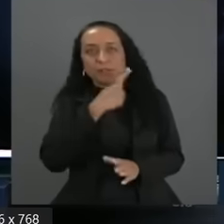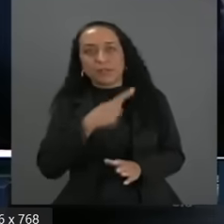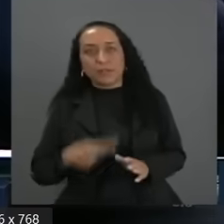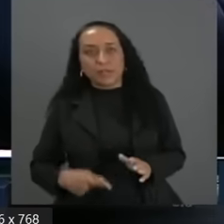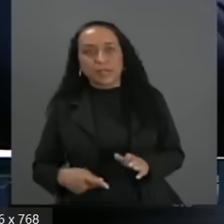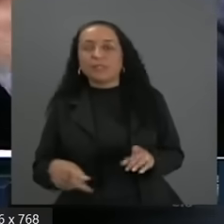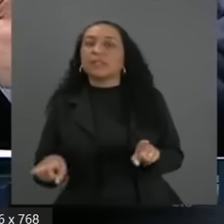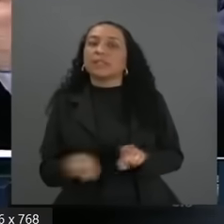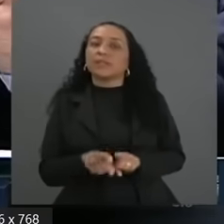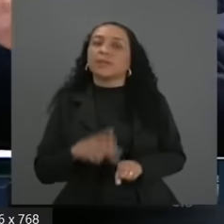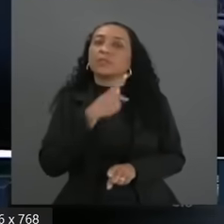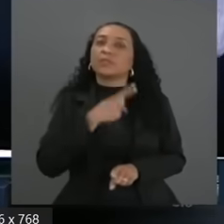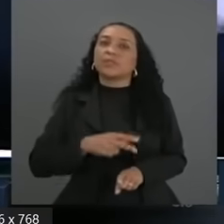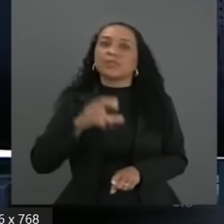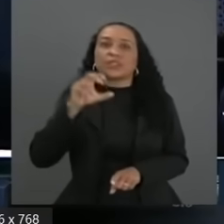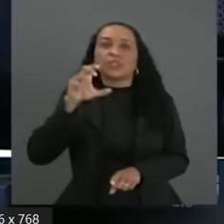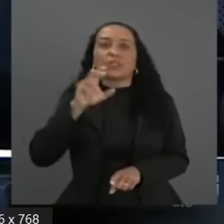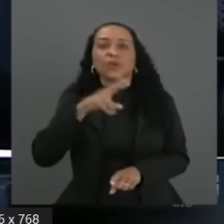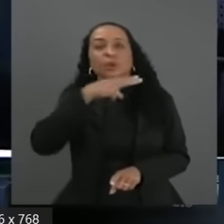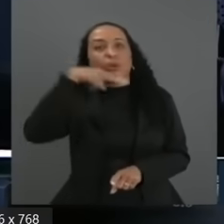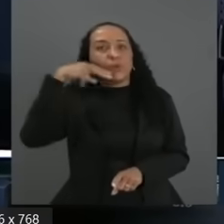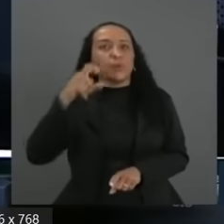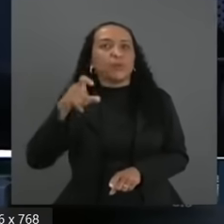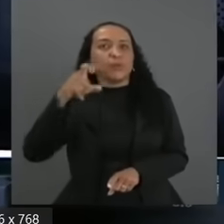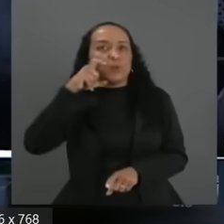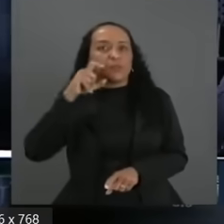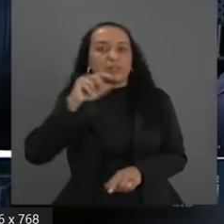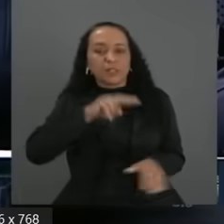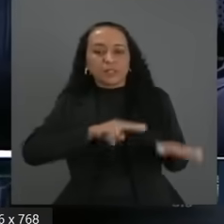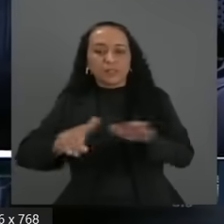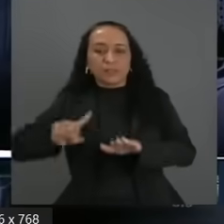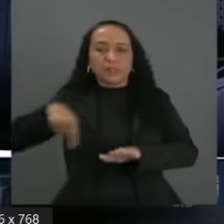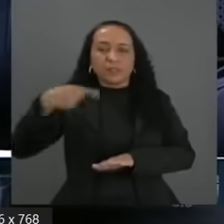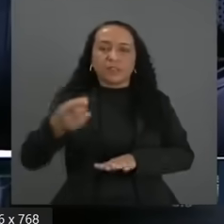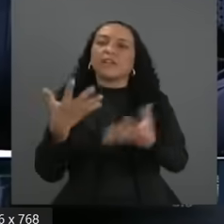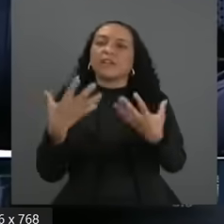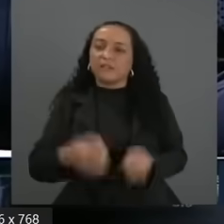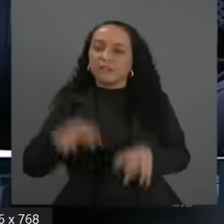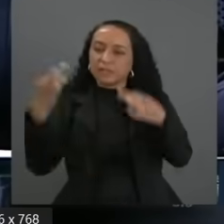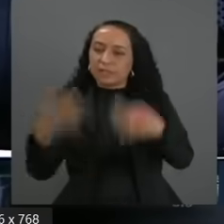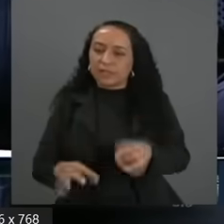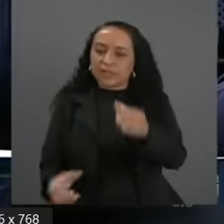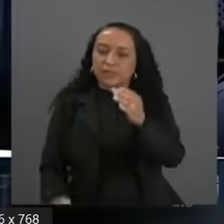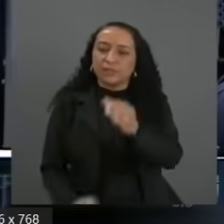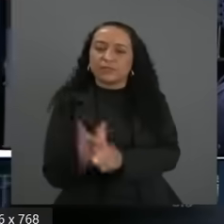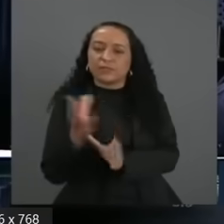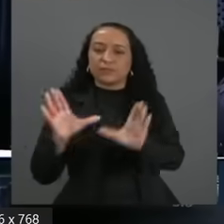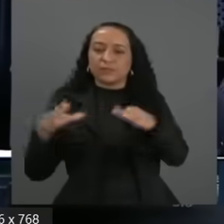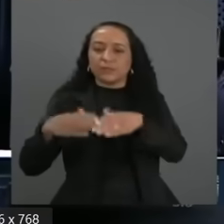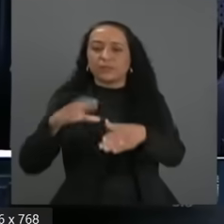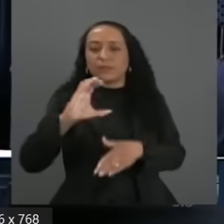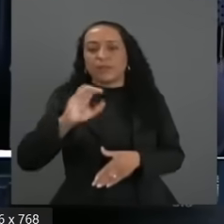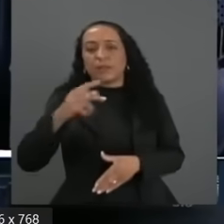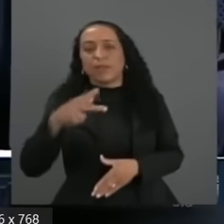e do presidente Hugo Mota, que na semana que vem nós faremos a instalação da CPMI mista do INSS.